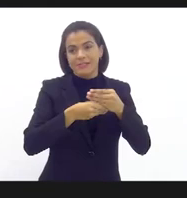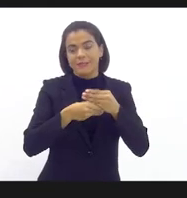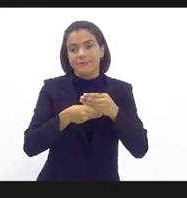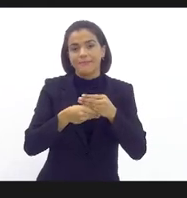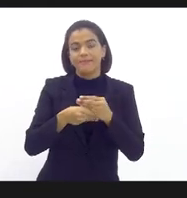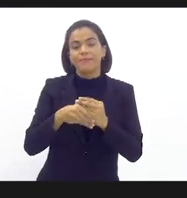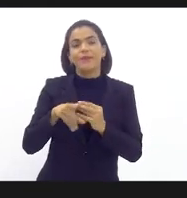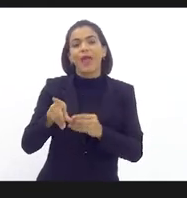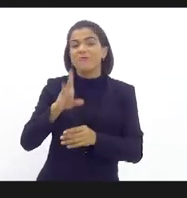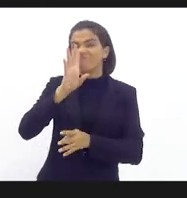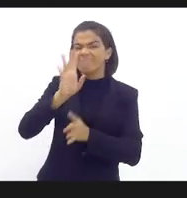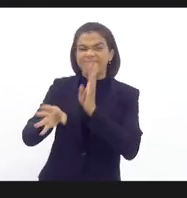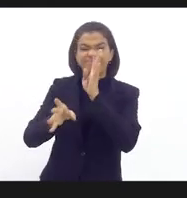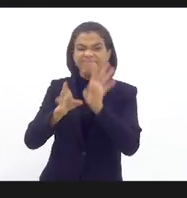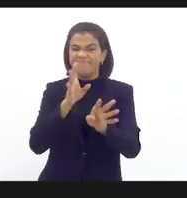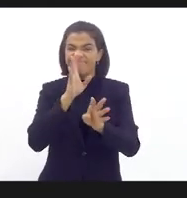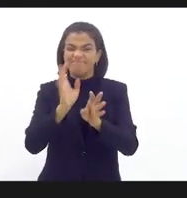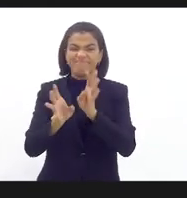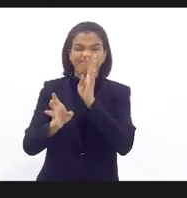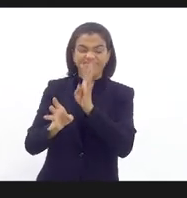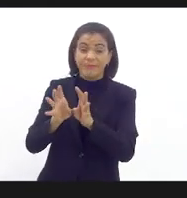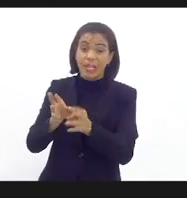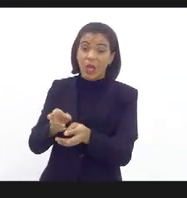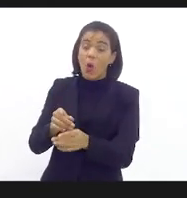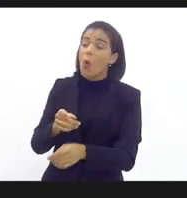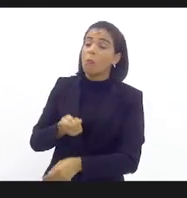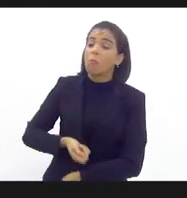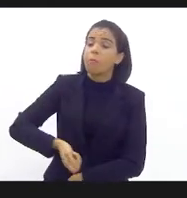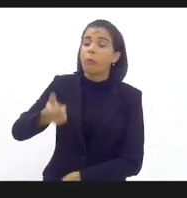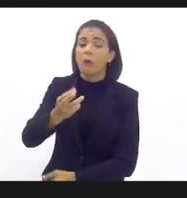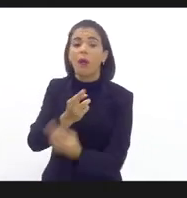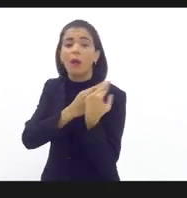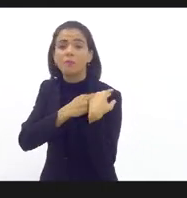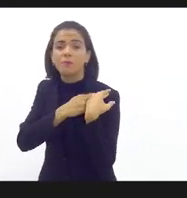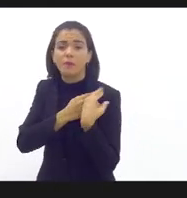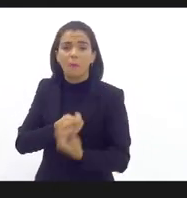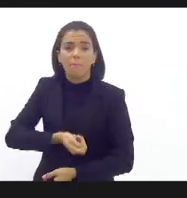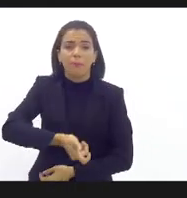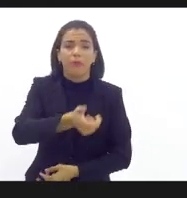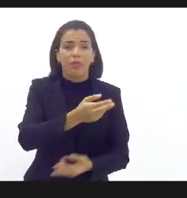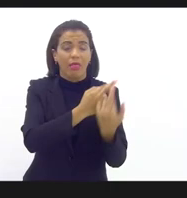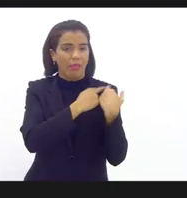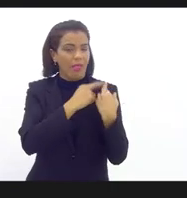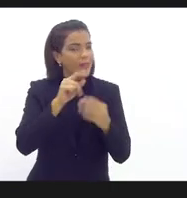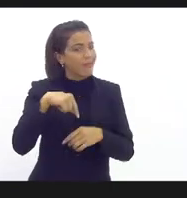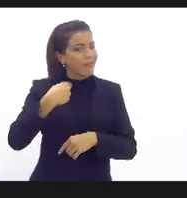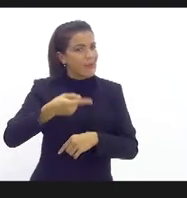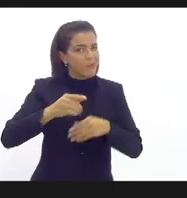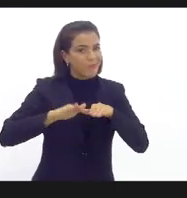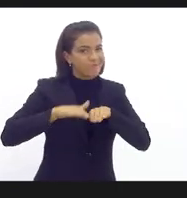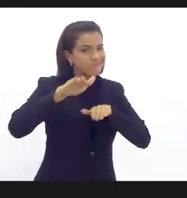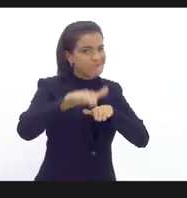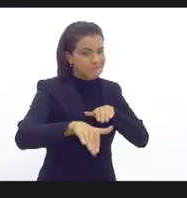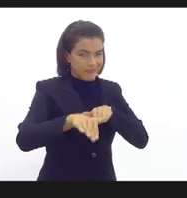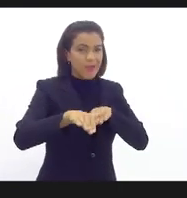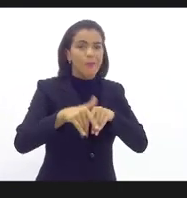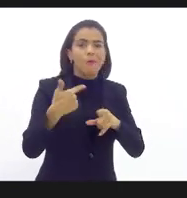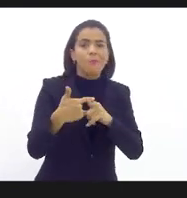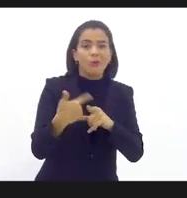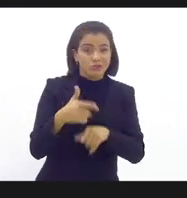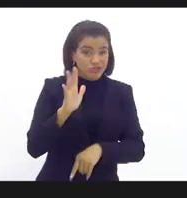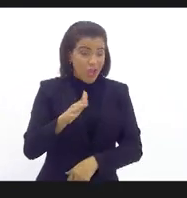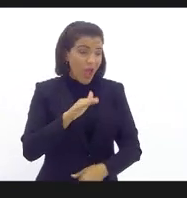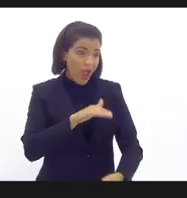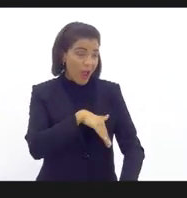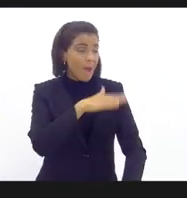Acho que a culpabilização e a responsabilização vem no passo seguinte, que a partir do momento que depois que você cobrou